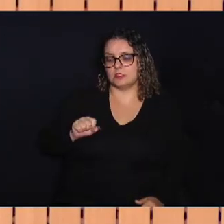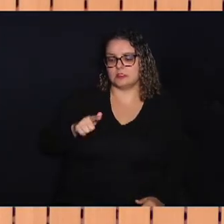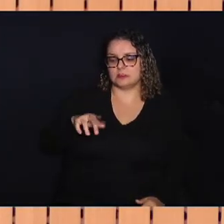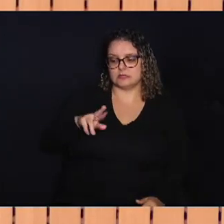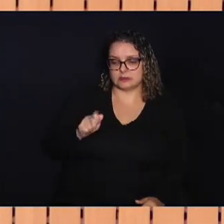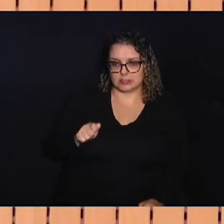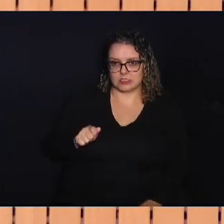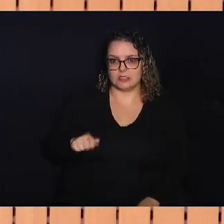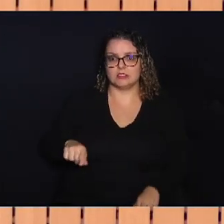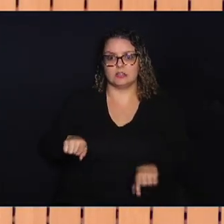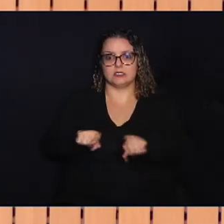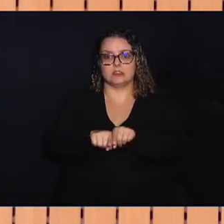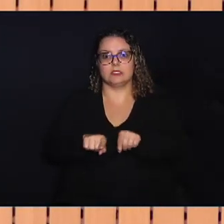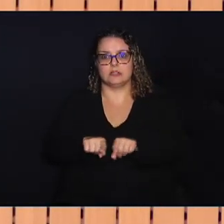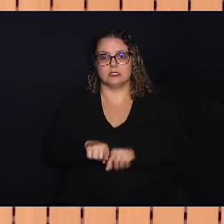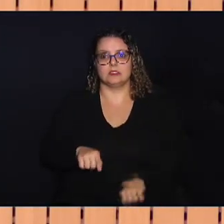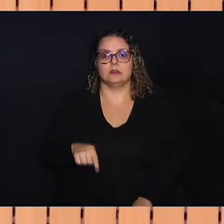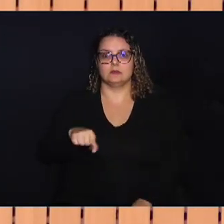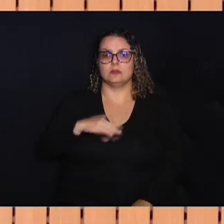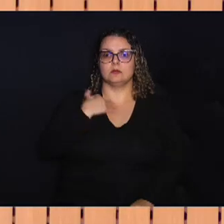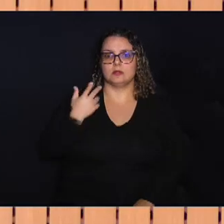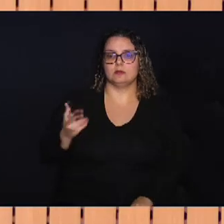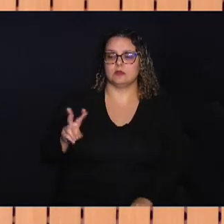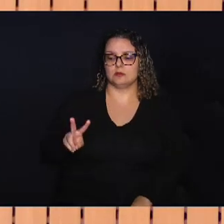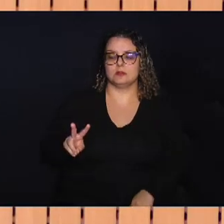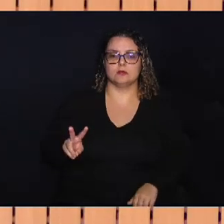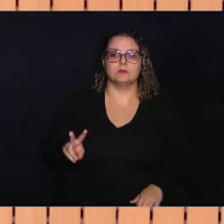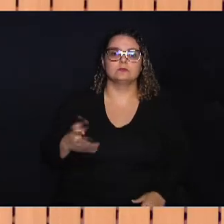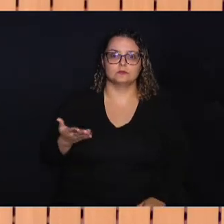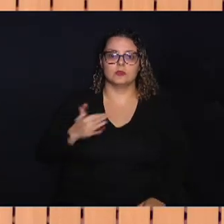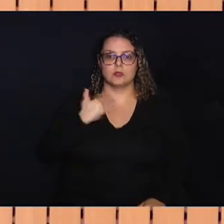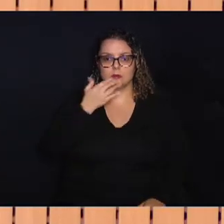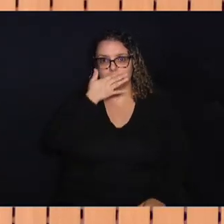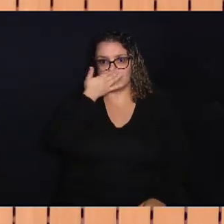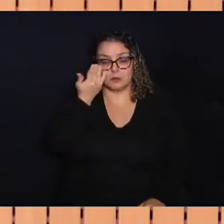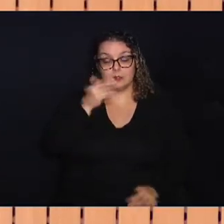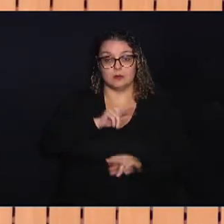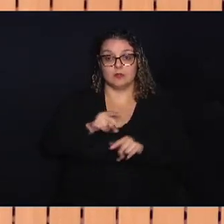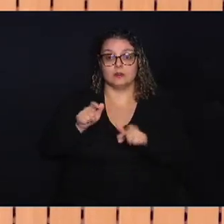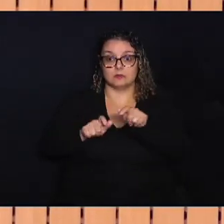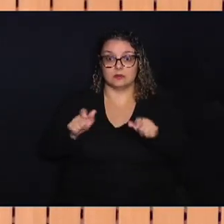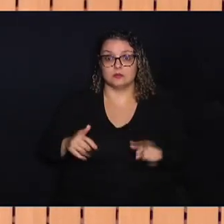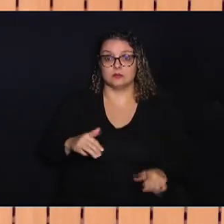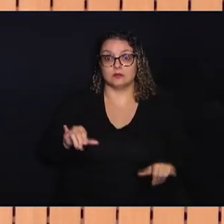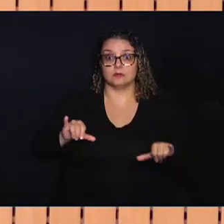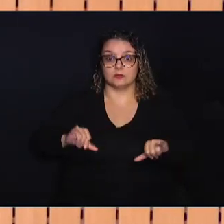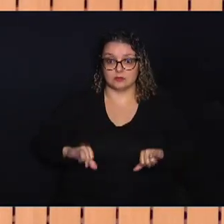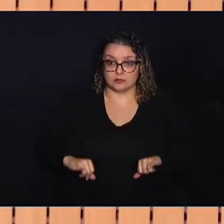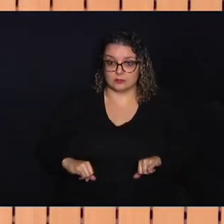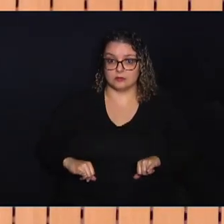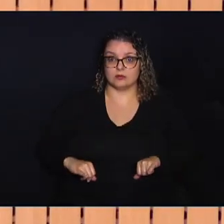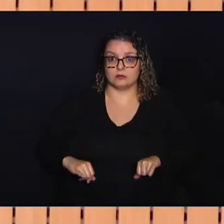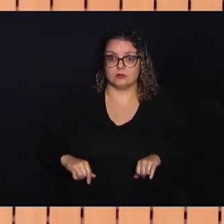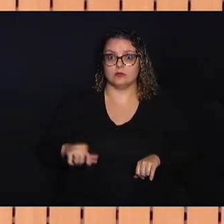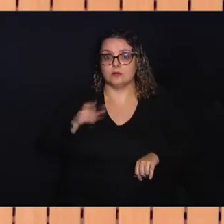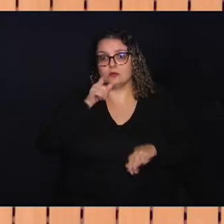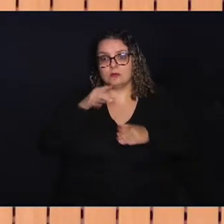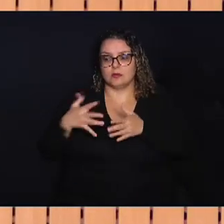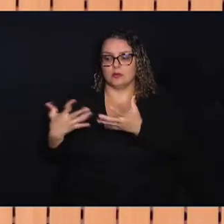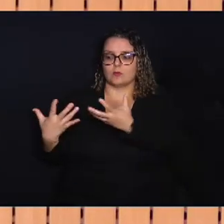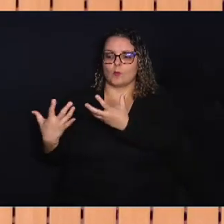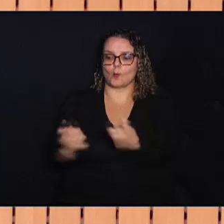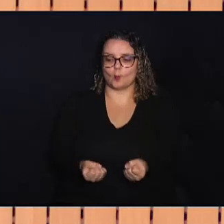vida na semana passada. Ali, várias pessoas já foram tragadas por aquele